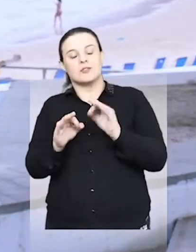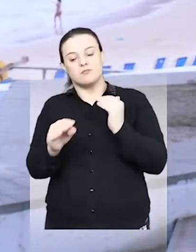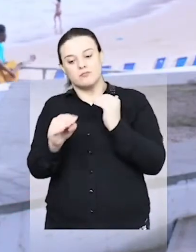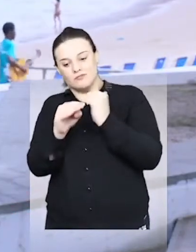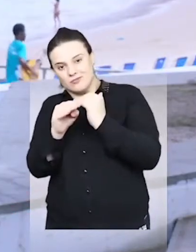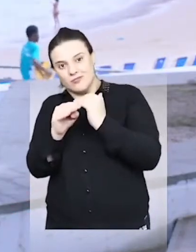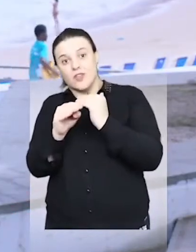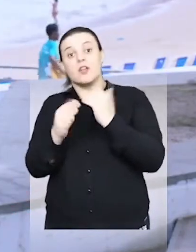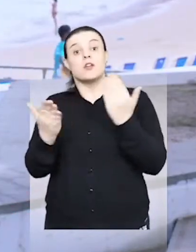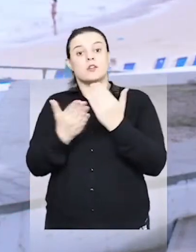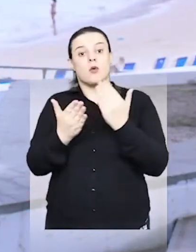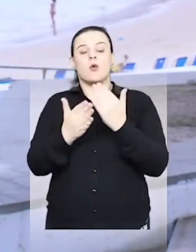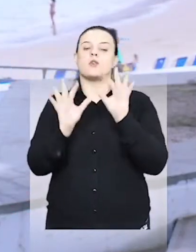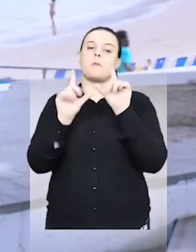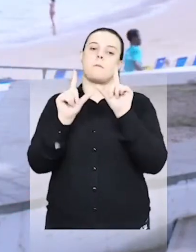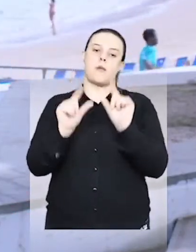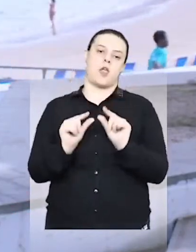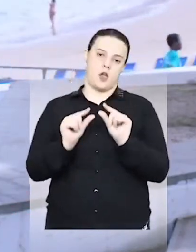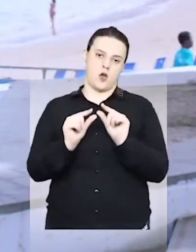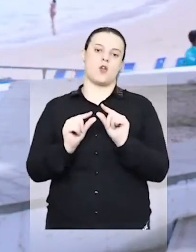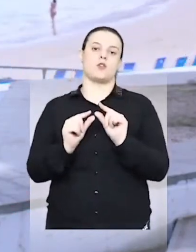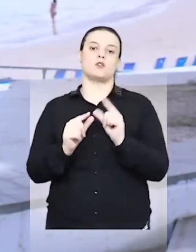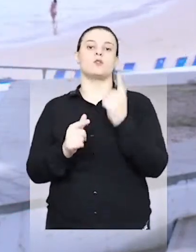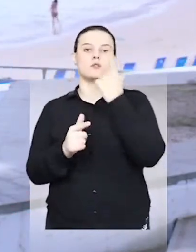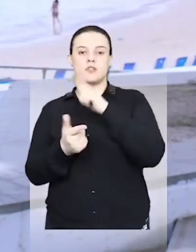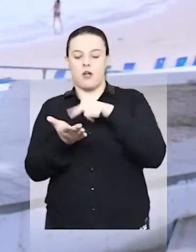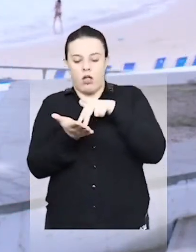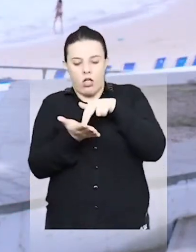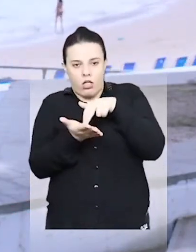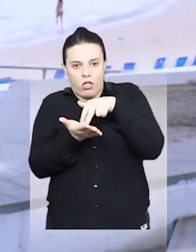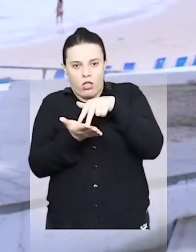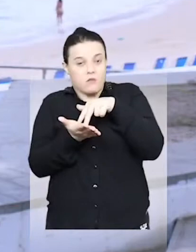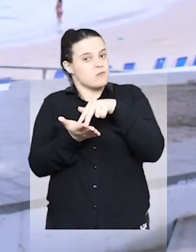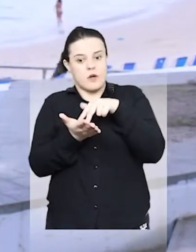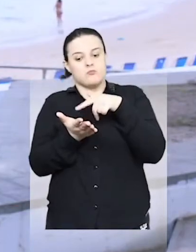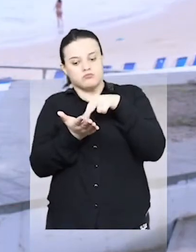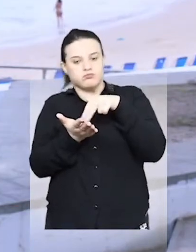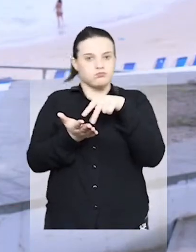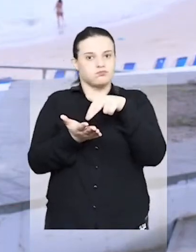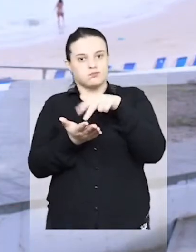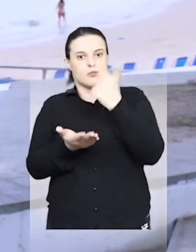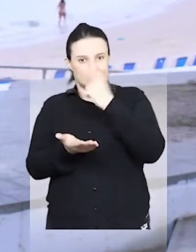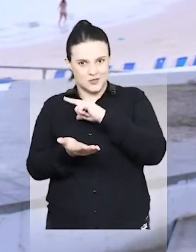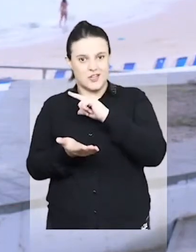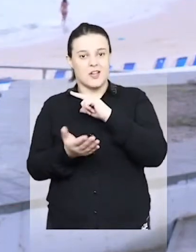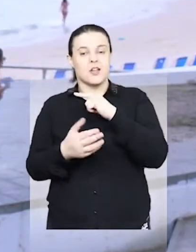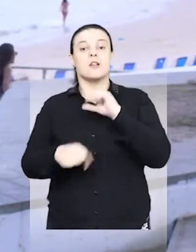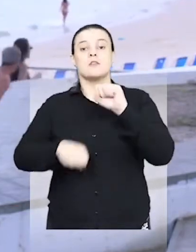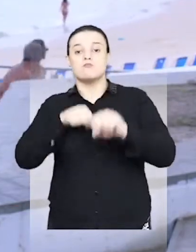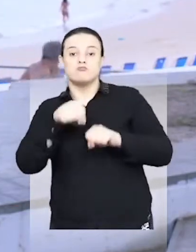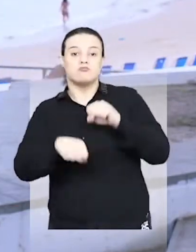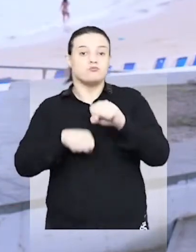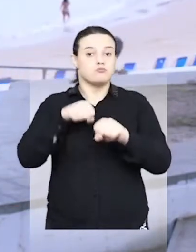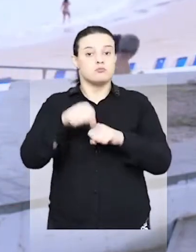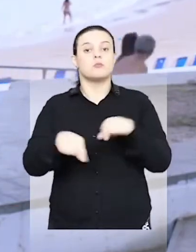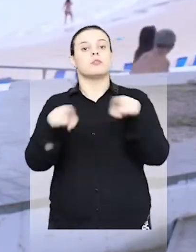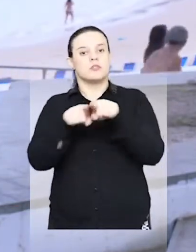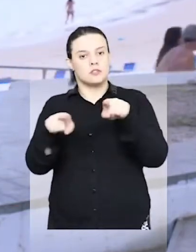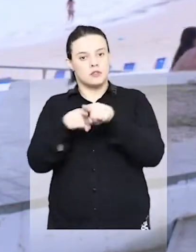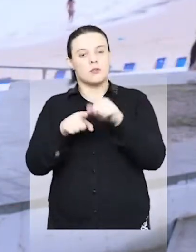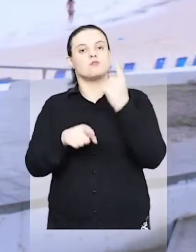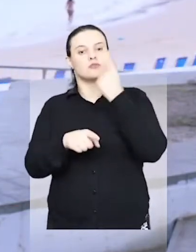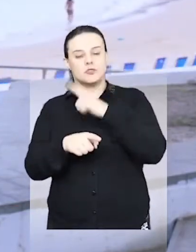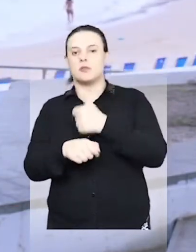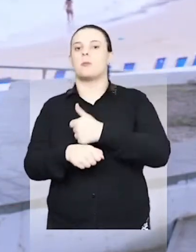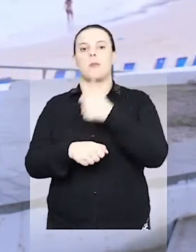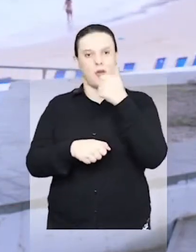mesmo. Então ele está tendo esse desgaste muito menor, ele já está arrastando muito menos o pé, pedalando, ele já está pedalando